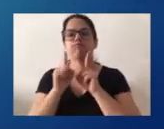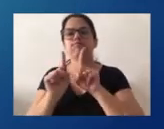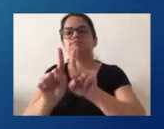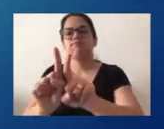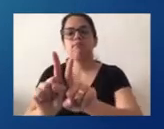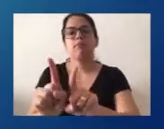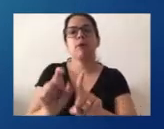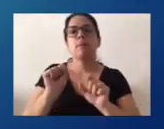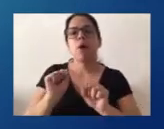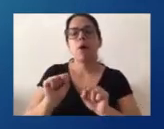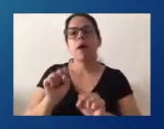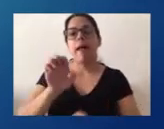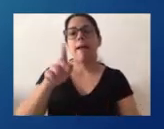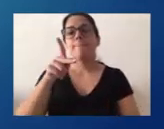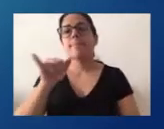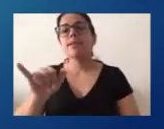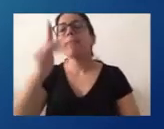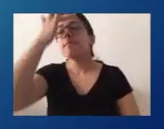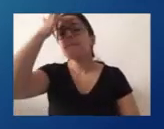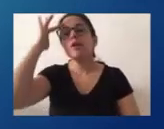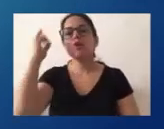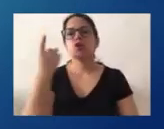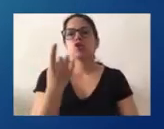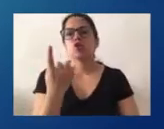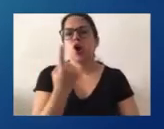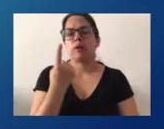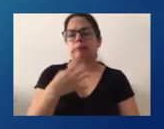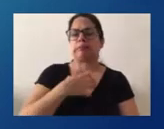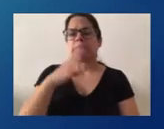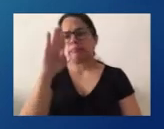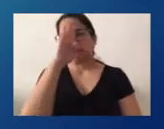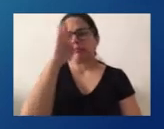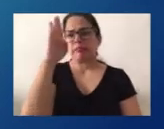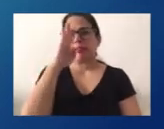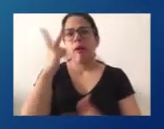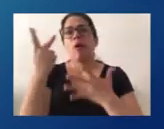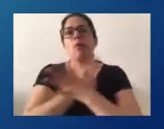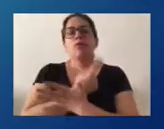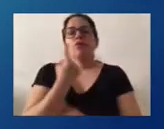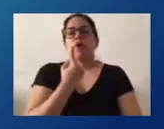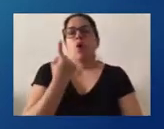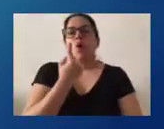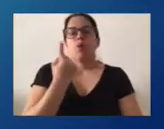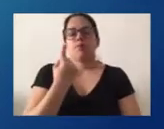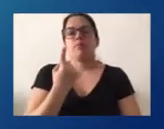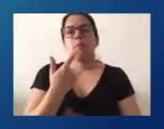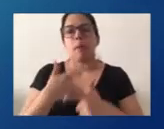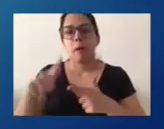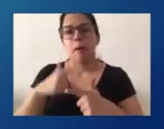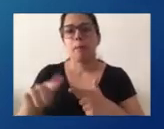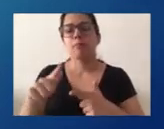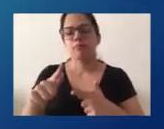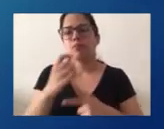pode estar até usando os EPIs, mas de repente a pessoa pode ter ali se sentir mal e né, ter ali qualquer problema, não pode estar